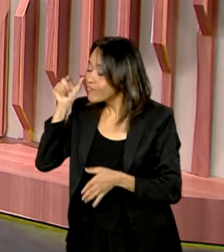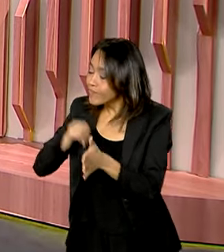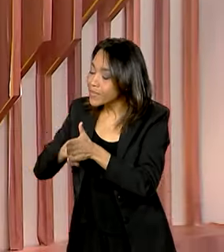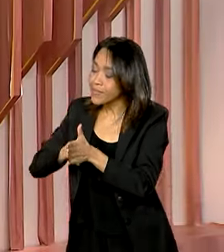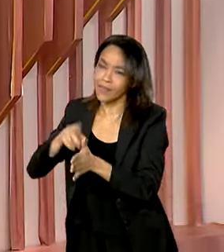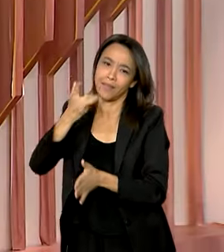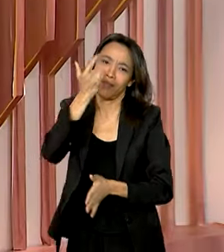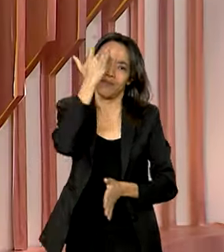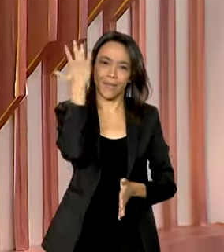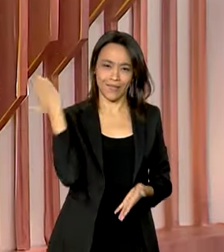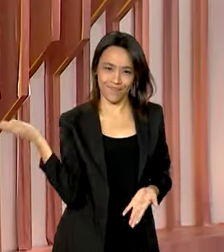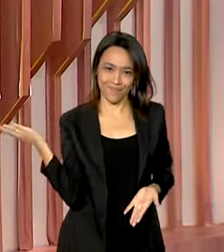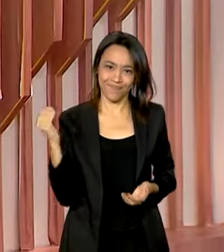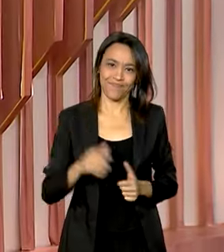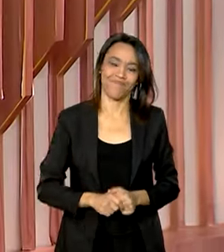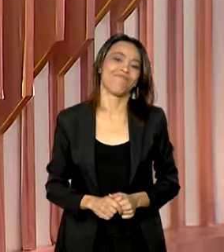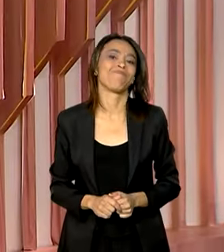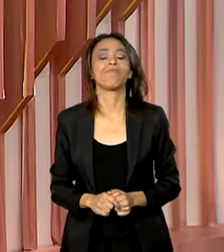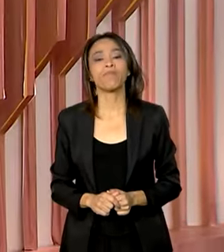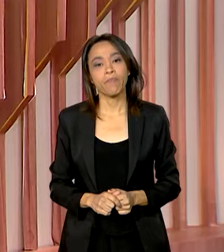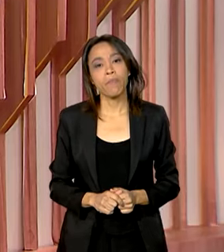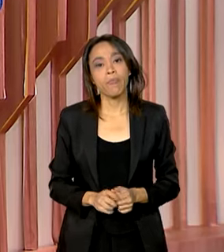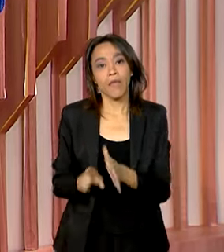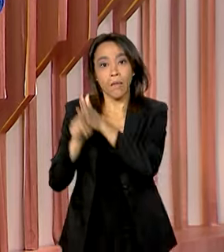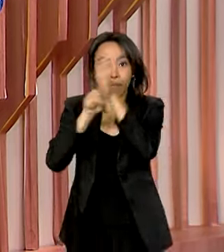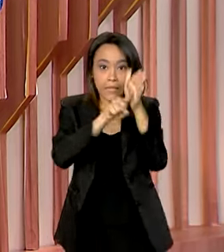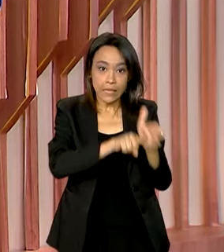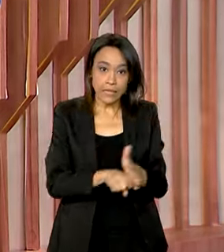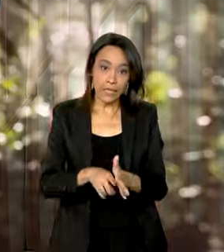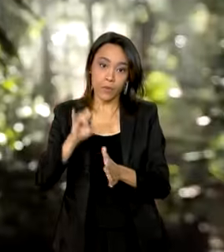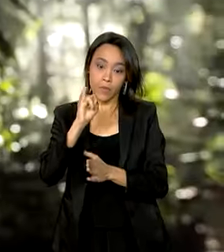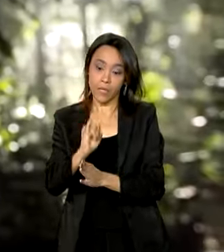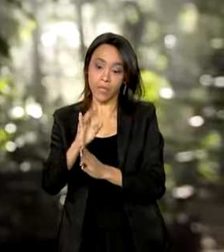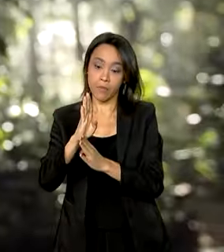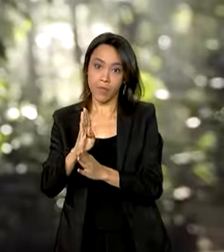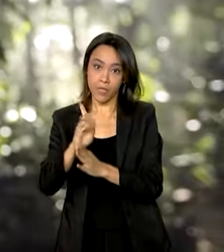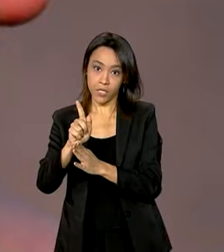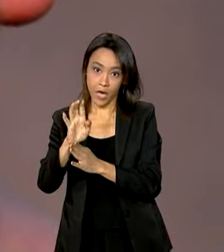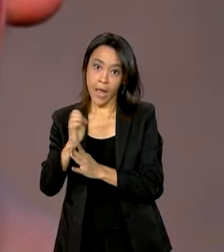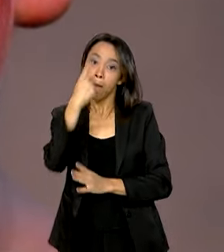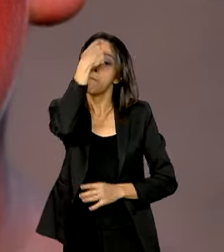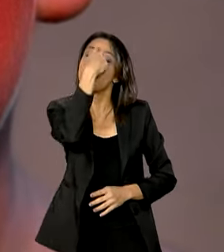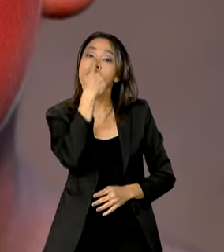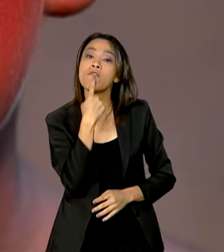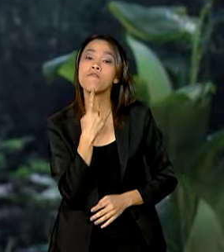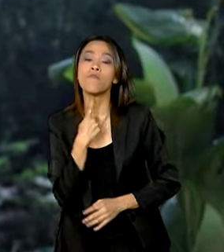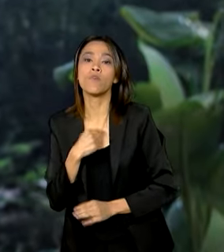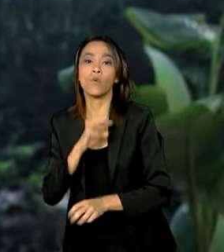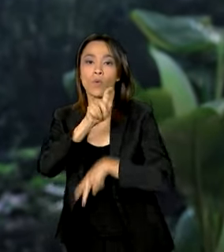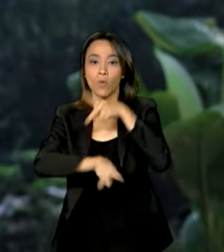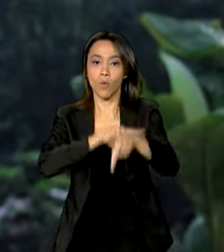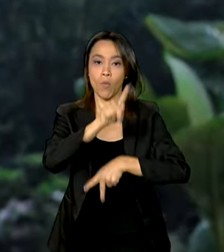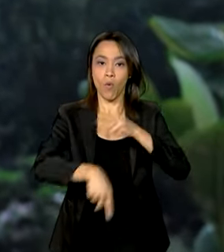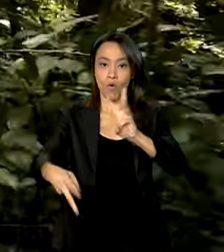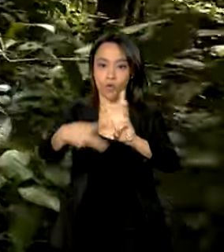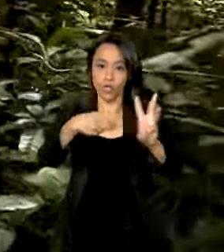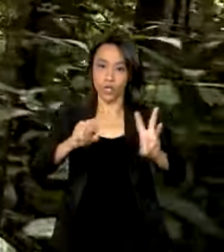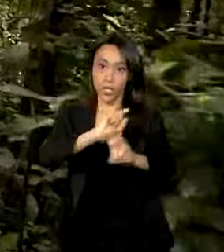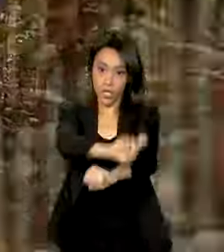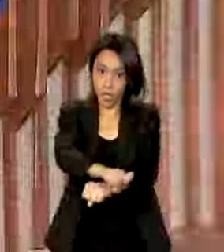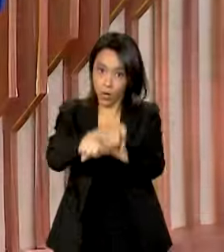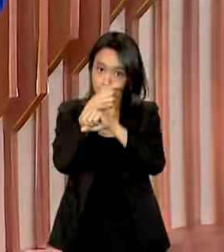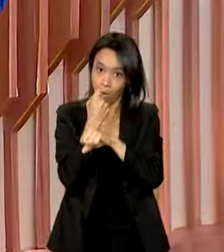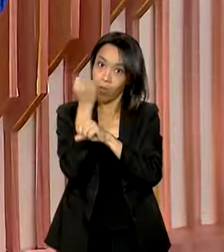fácil. E o censo do IBGE traça um perfil das populações indígena e quilombola no